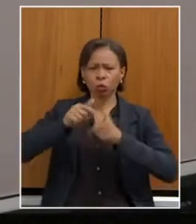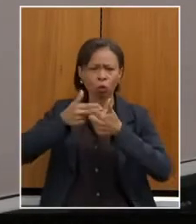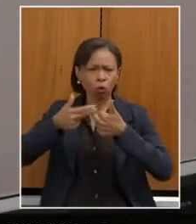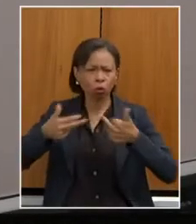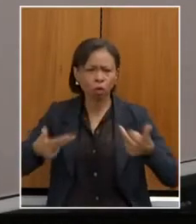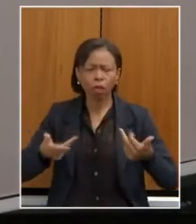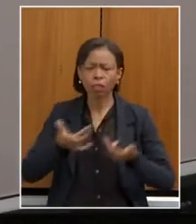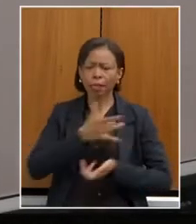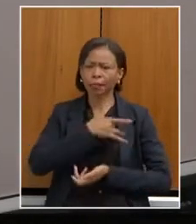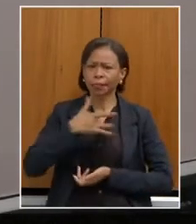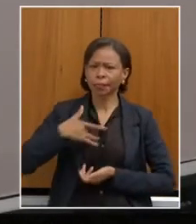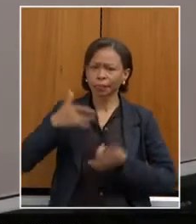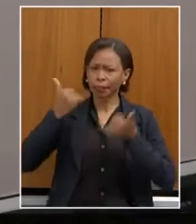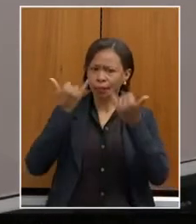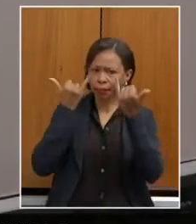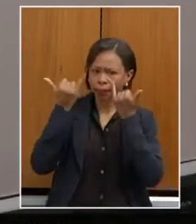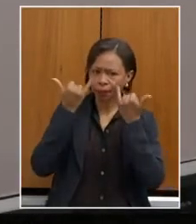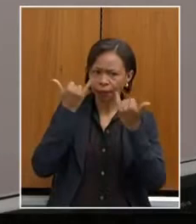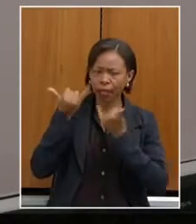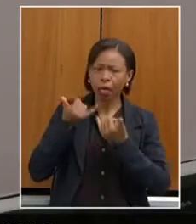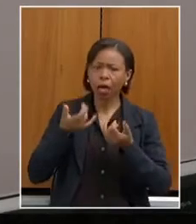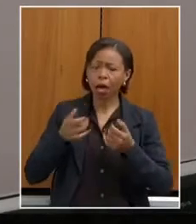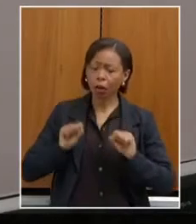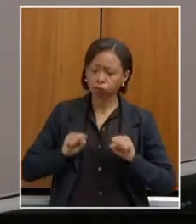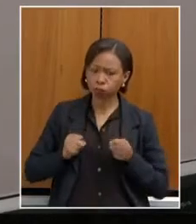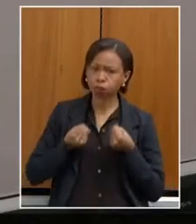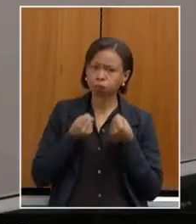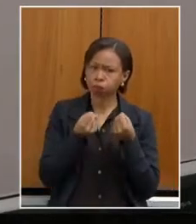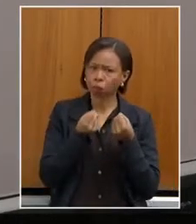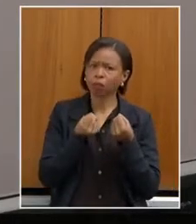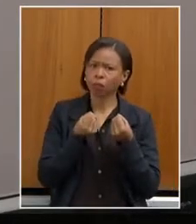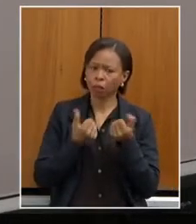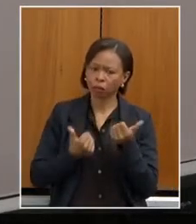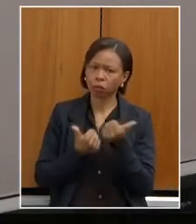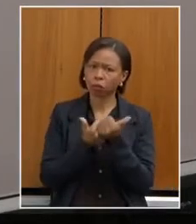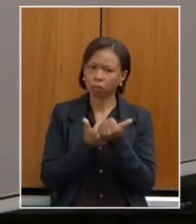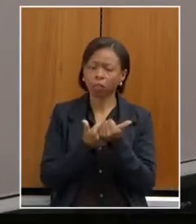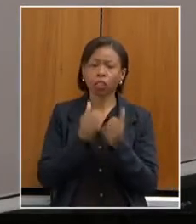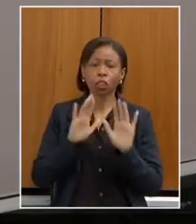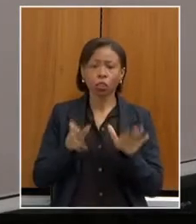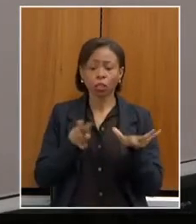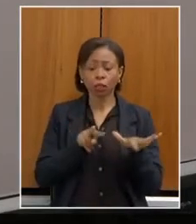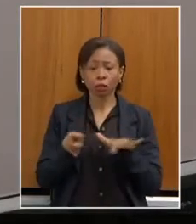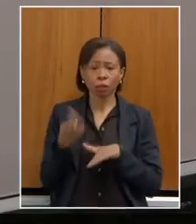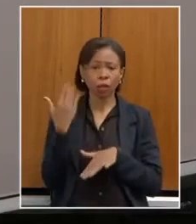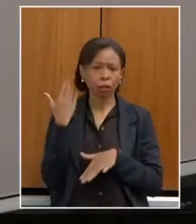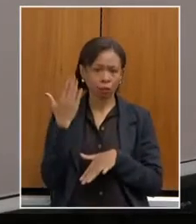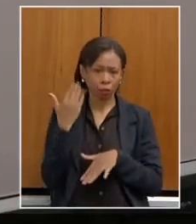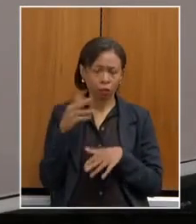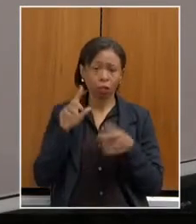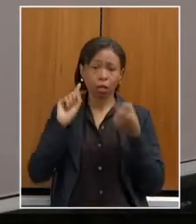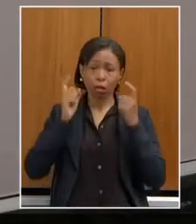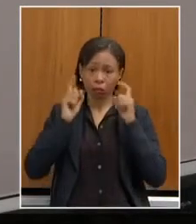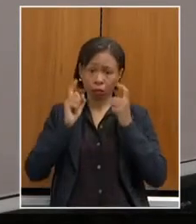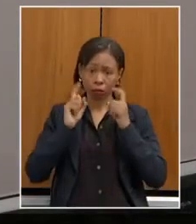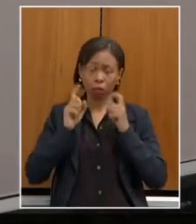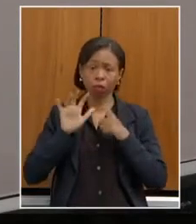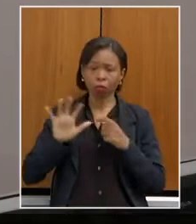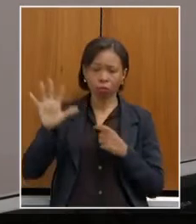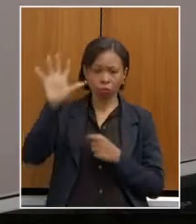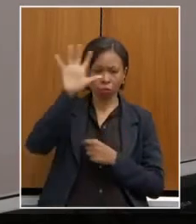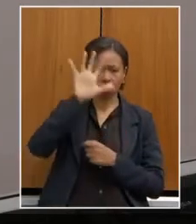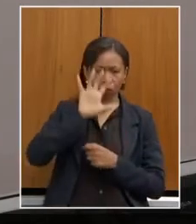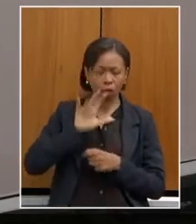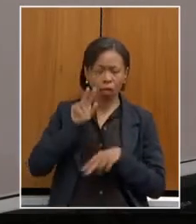sanitária. Envio de força-tarefa. O BIM já foi semana passada. Reunião com as regionais. Análise de distribuição de